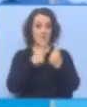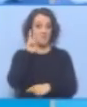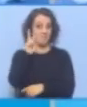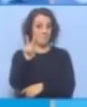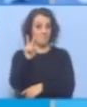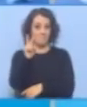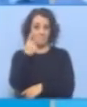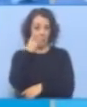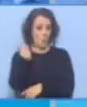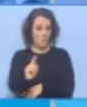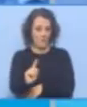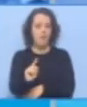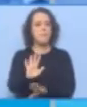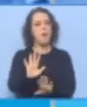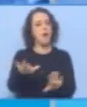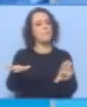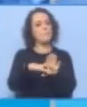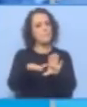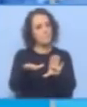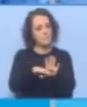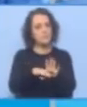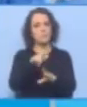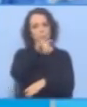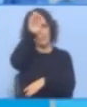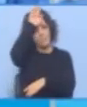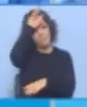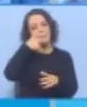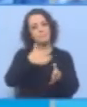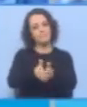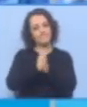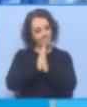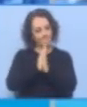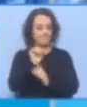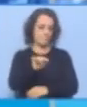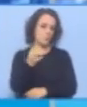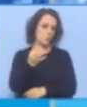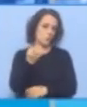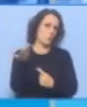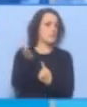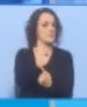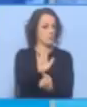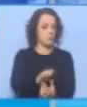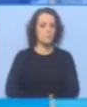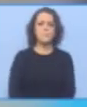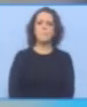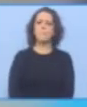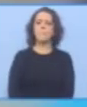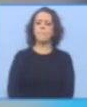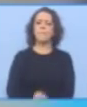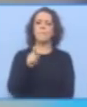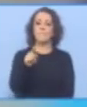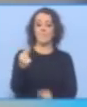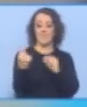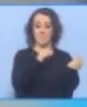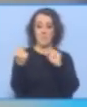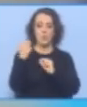sempre bom. Portanto, esta participação a que o Papa apela também nesta mensagem foi um exemplo. E o debate